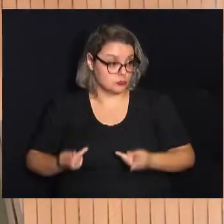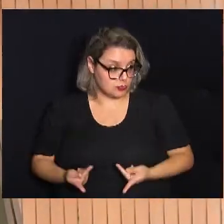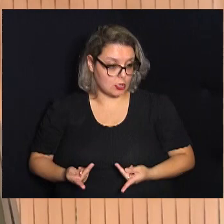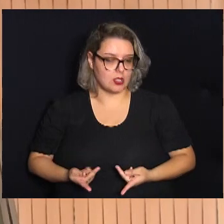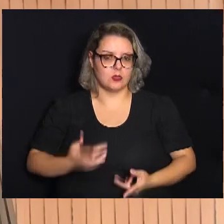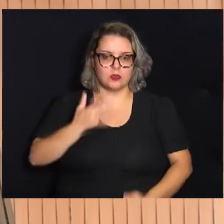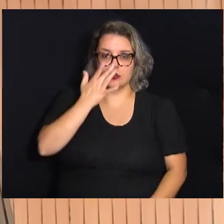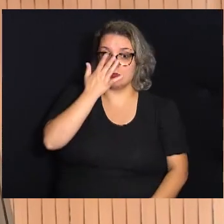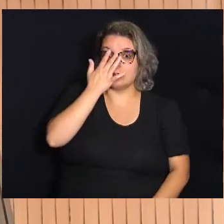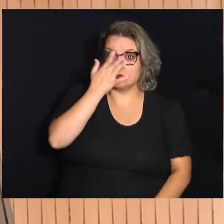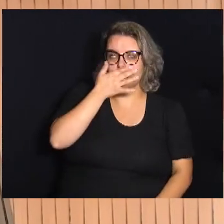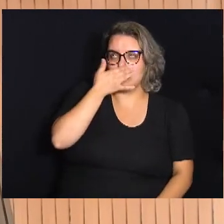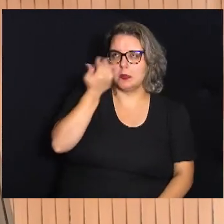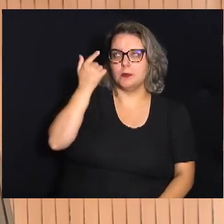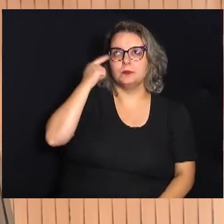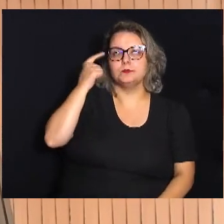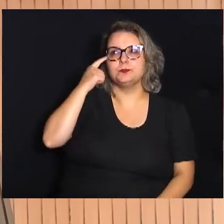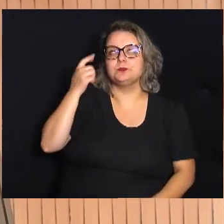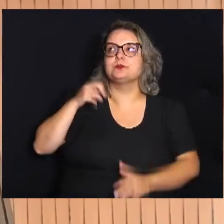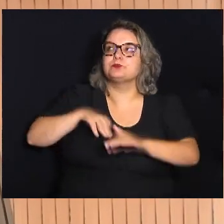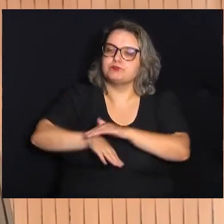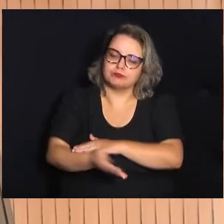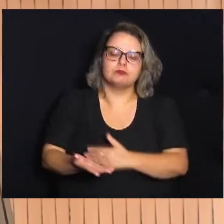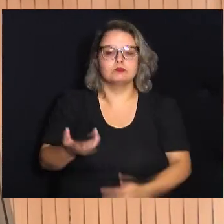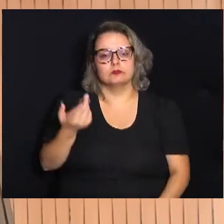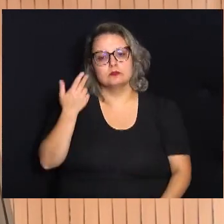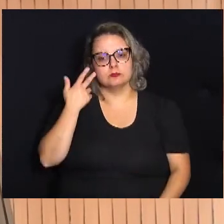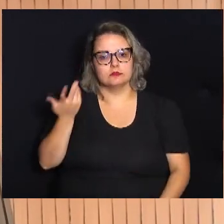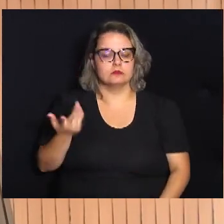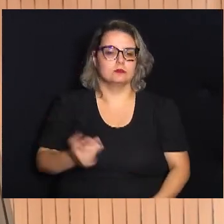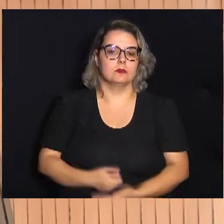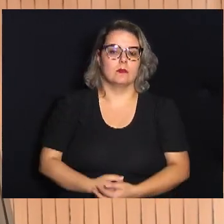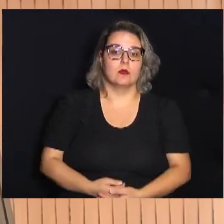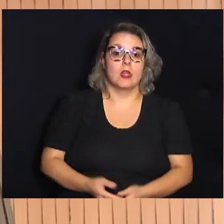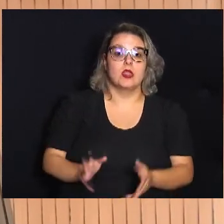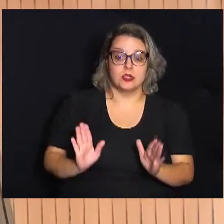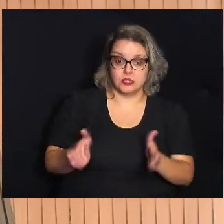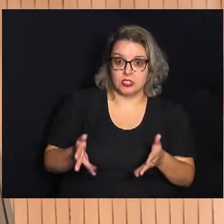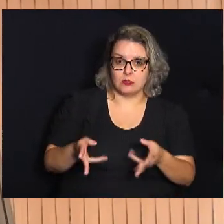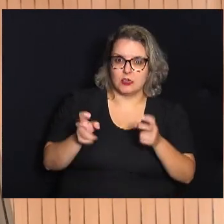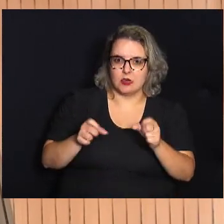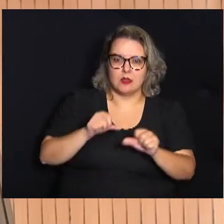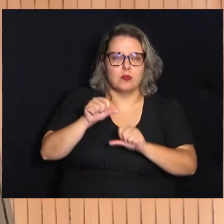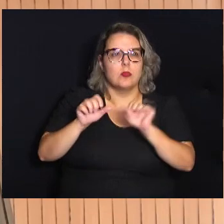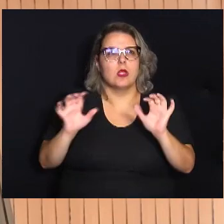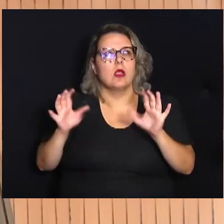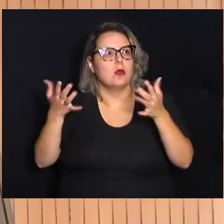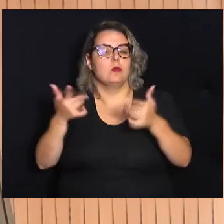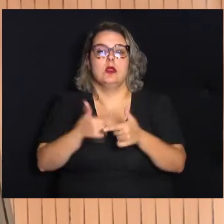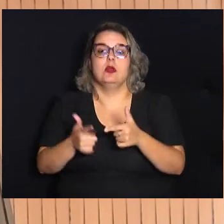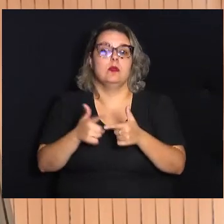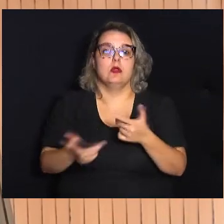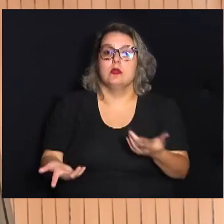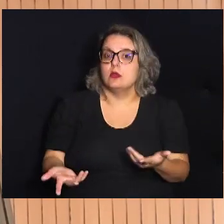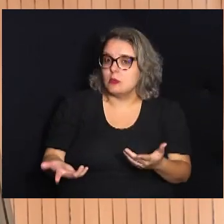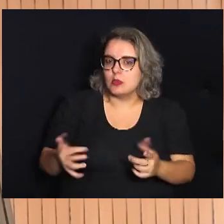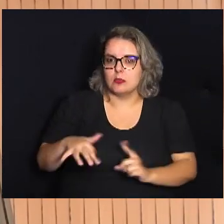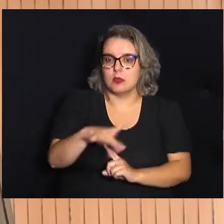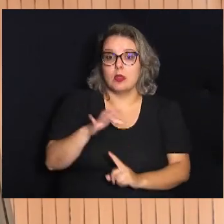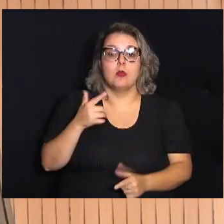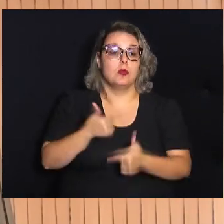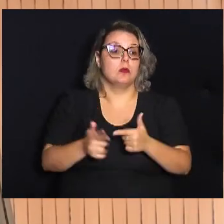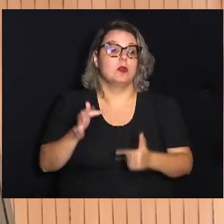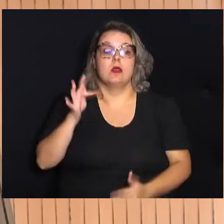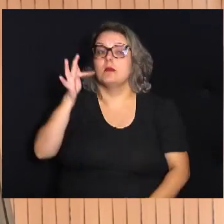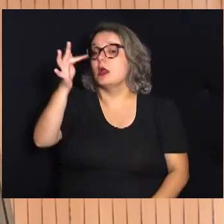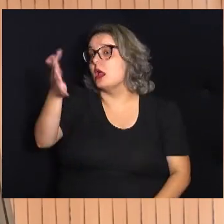Cipó caboclo tá subindo na virola, chegou a hora do pinheiro balança, senti o cheiro do mato